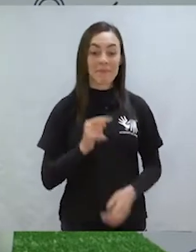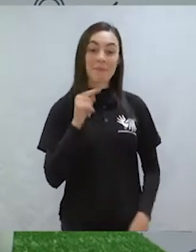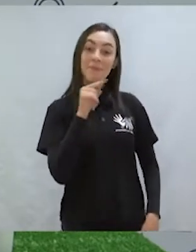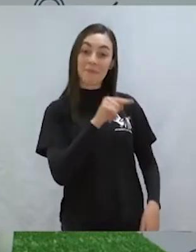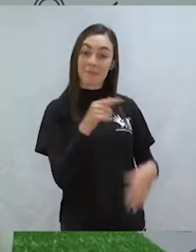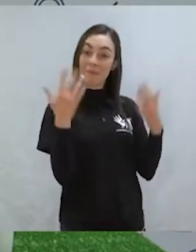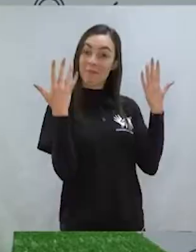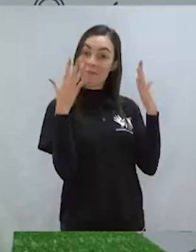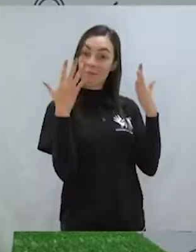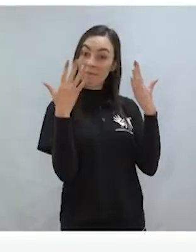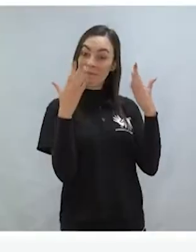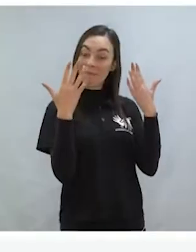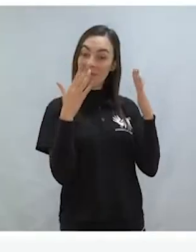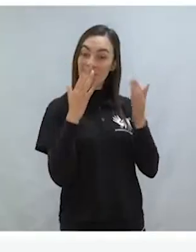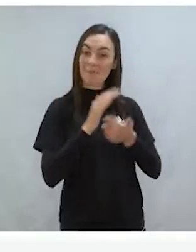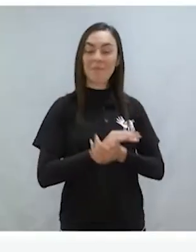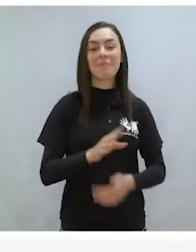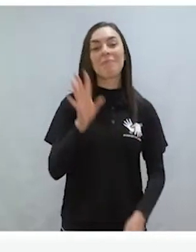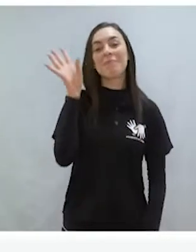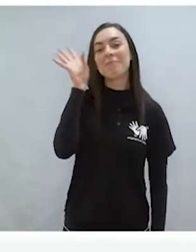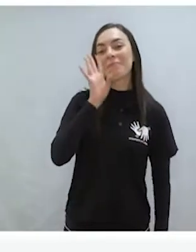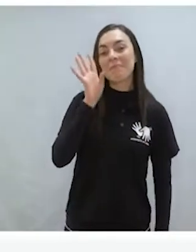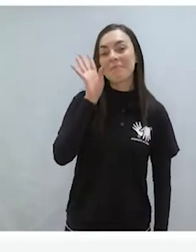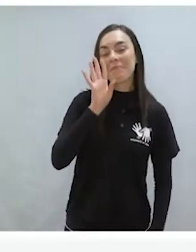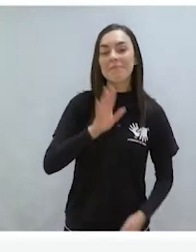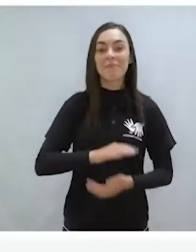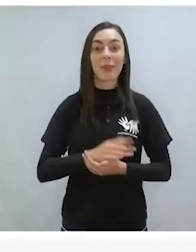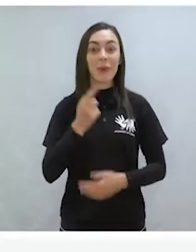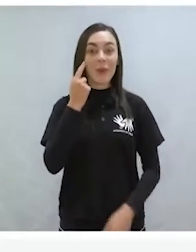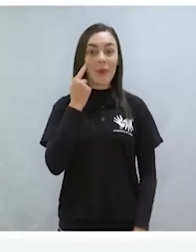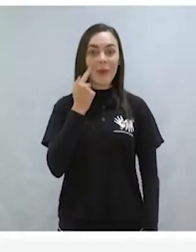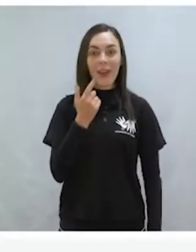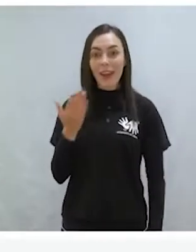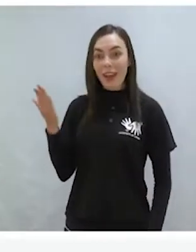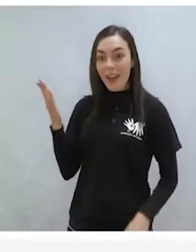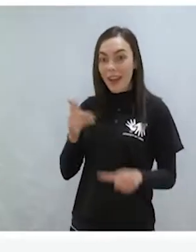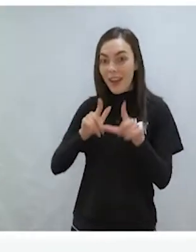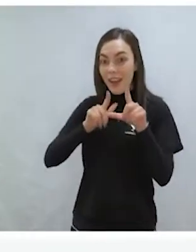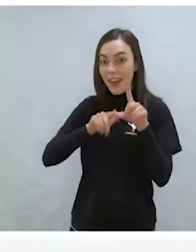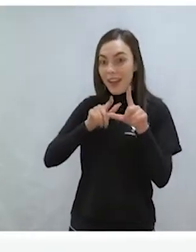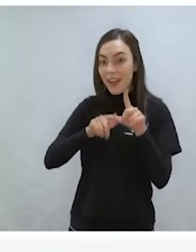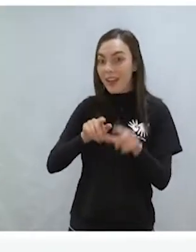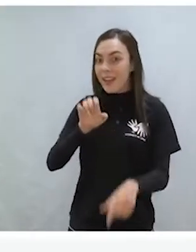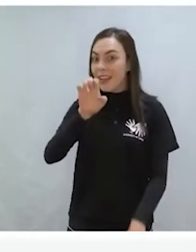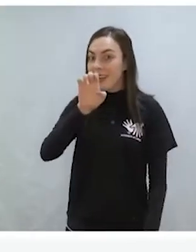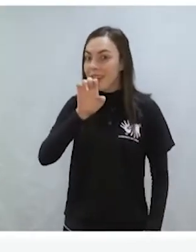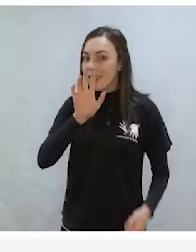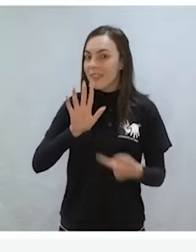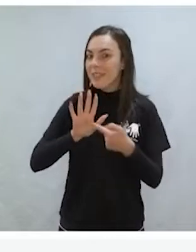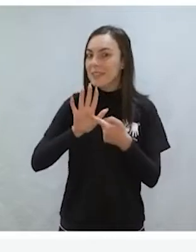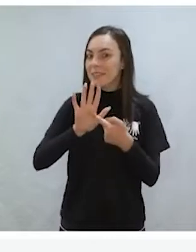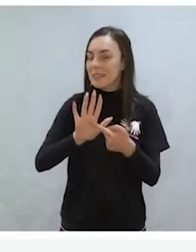Max? Parabéns, Max. Que legal. Olha lá, apareceu a letra A. E